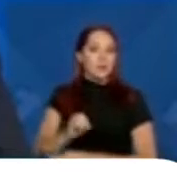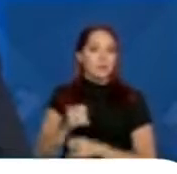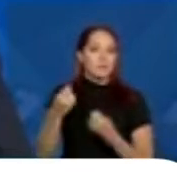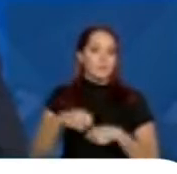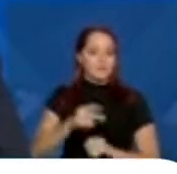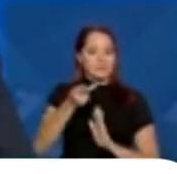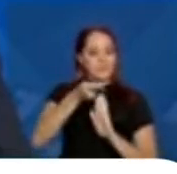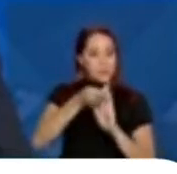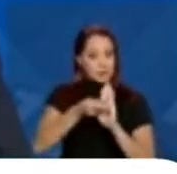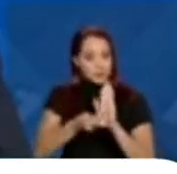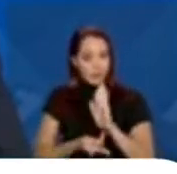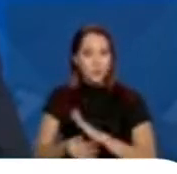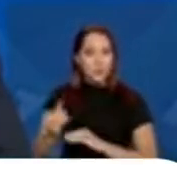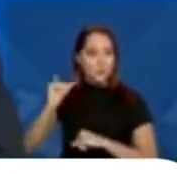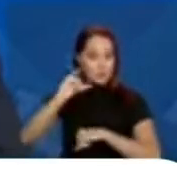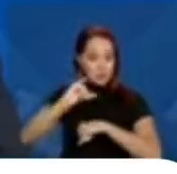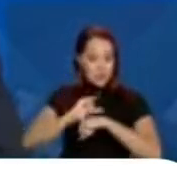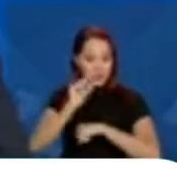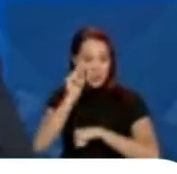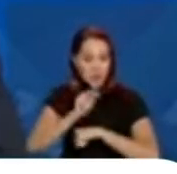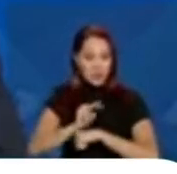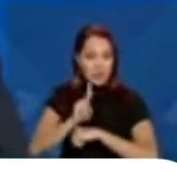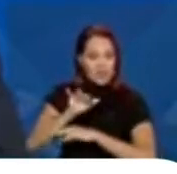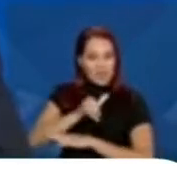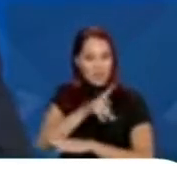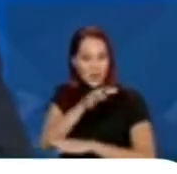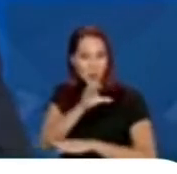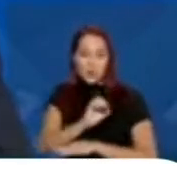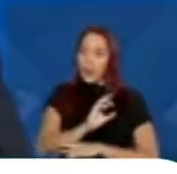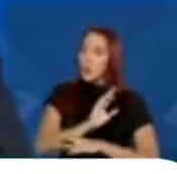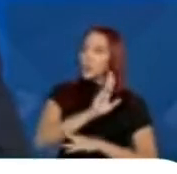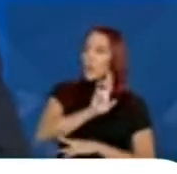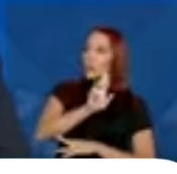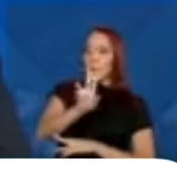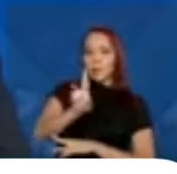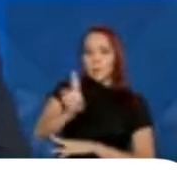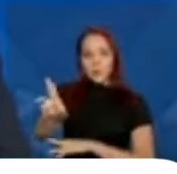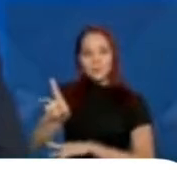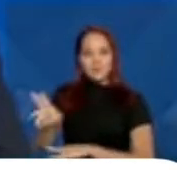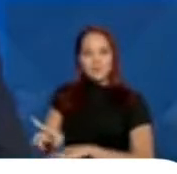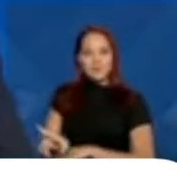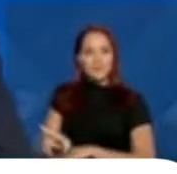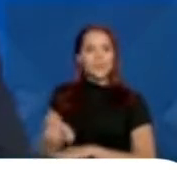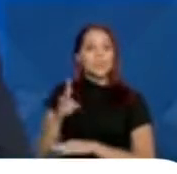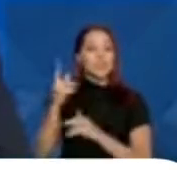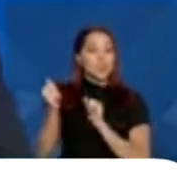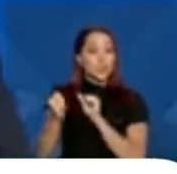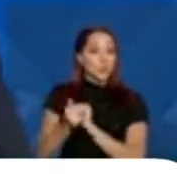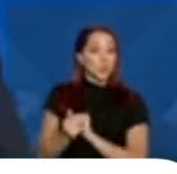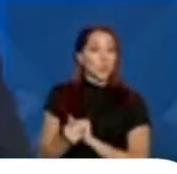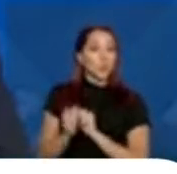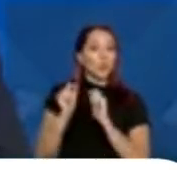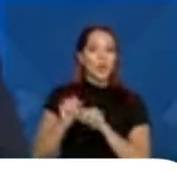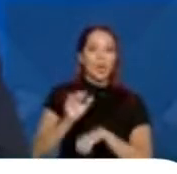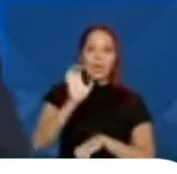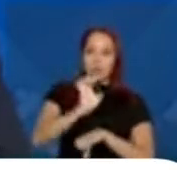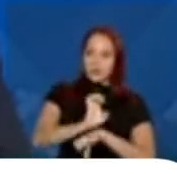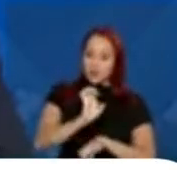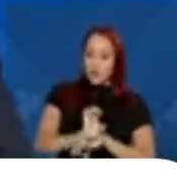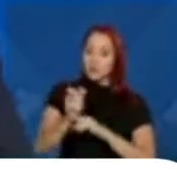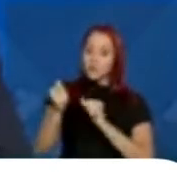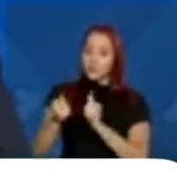planejamento centralizado, execução descentralizada e integrada entre Estado e